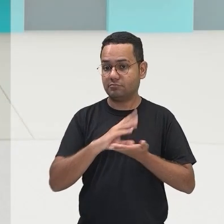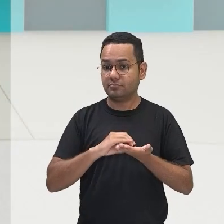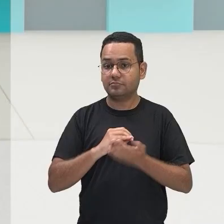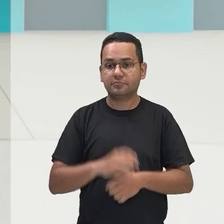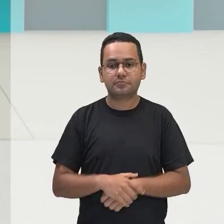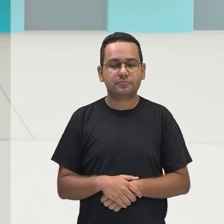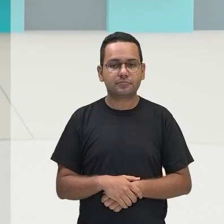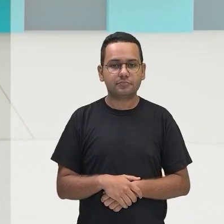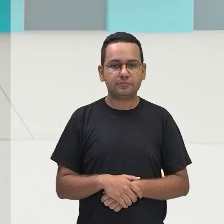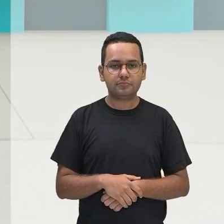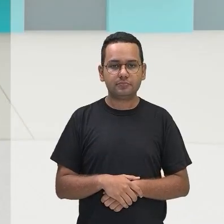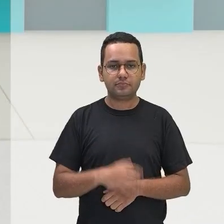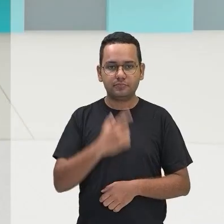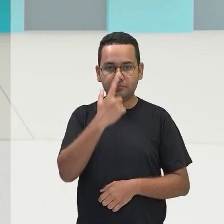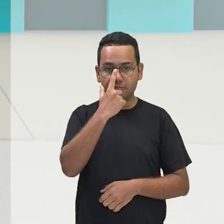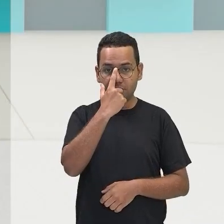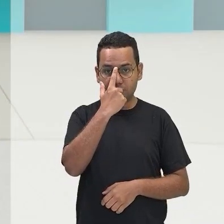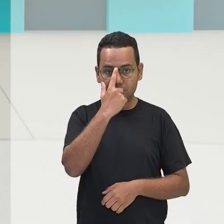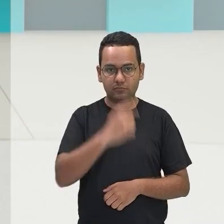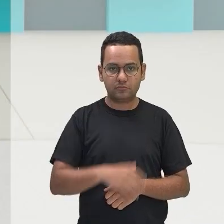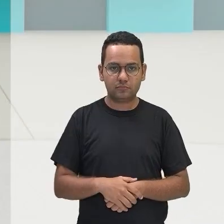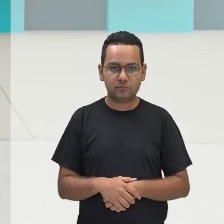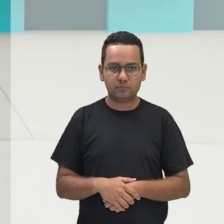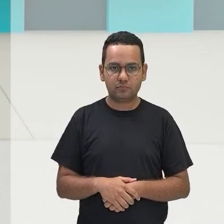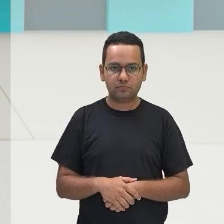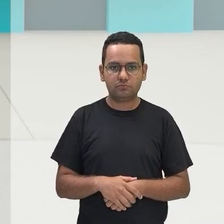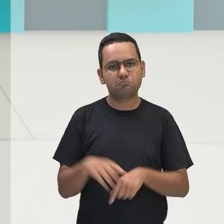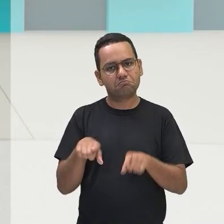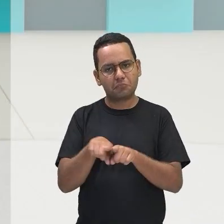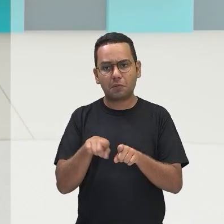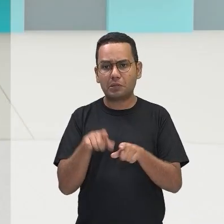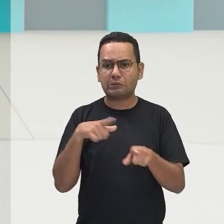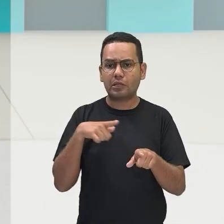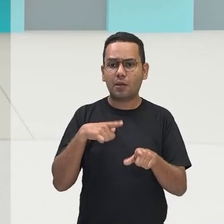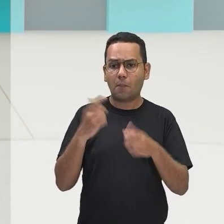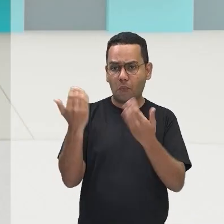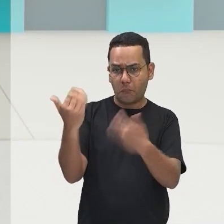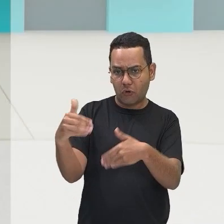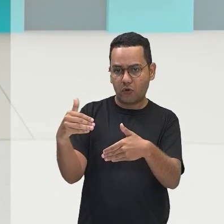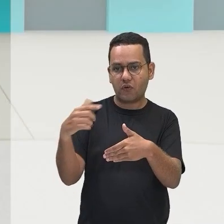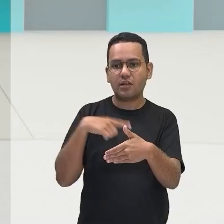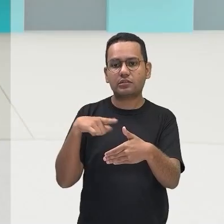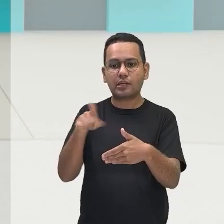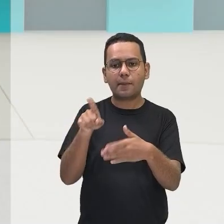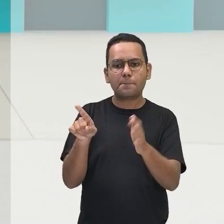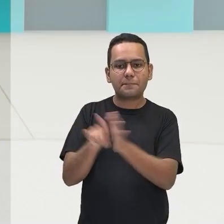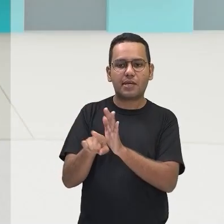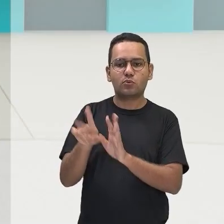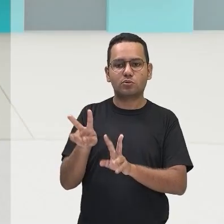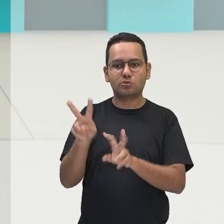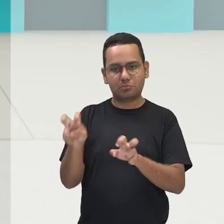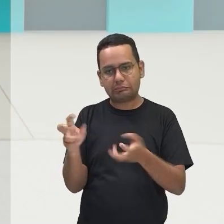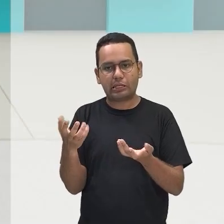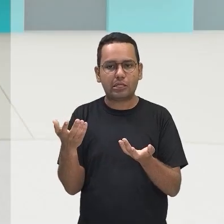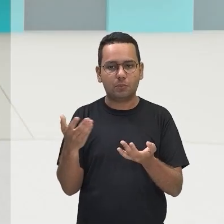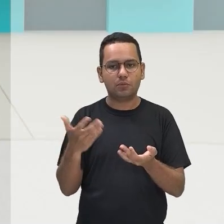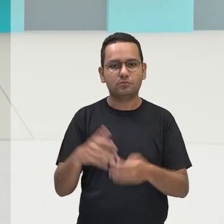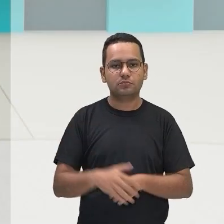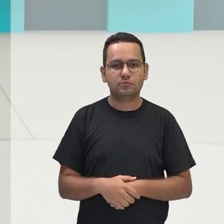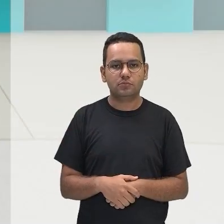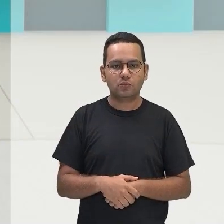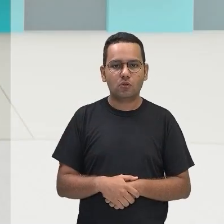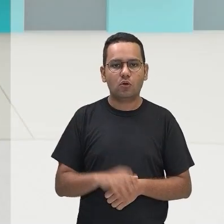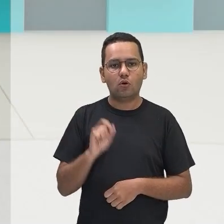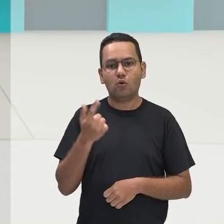Ok? E até pode estar caindo aí em alguma prova, né, desse ano, né? Vai que cai aí no Enem da vida ou em